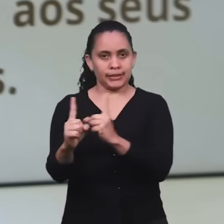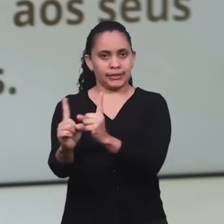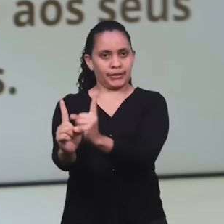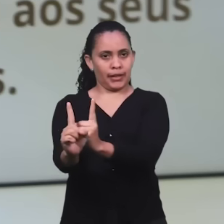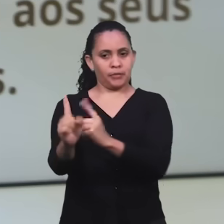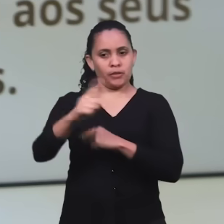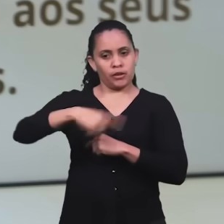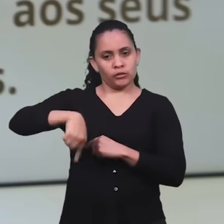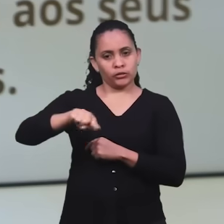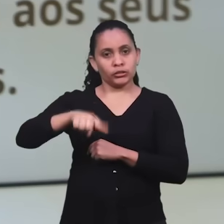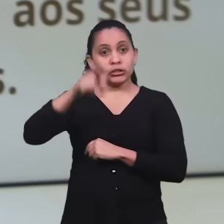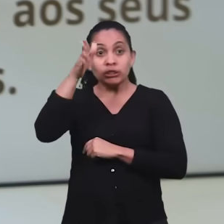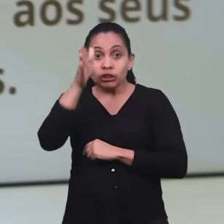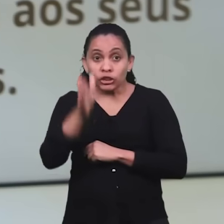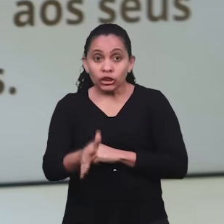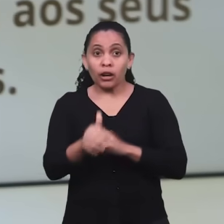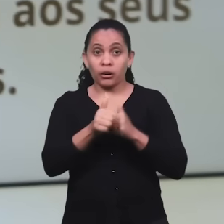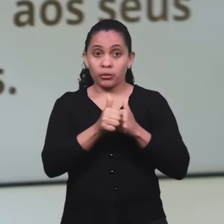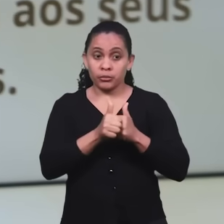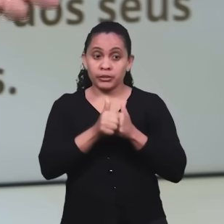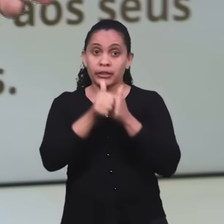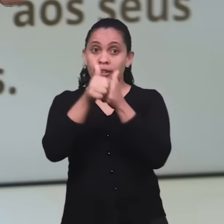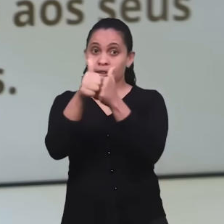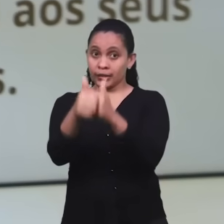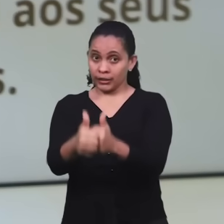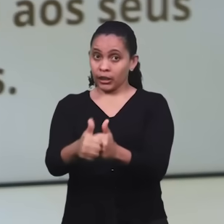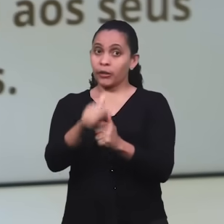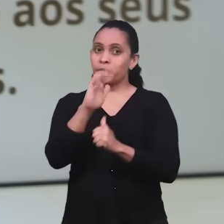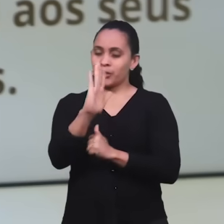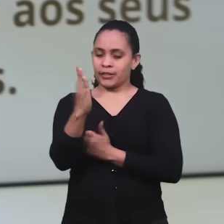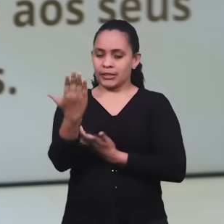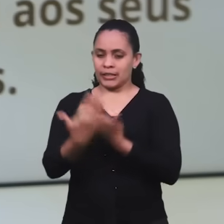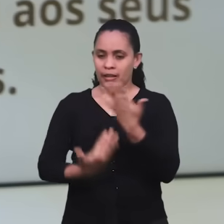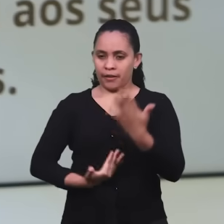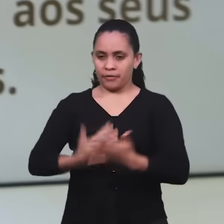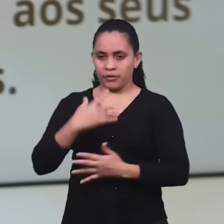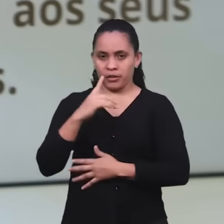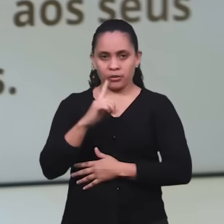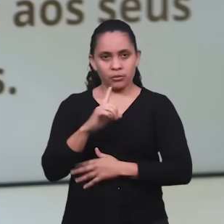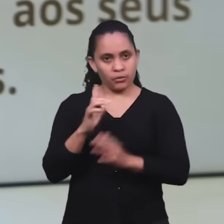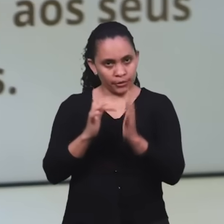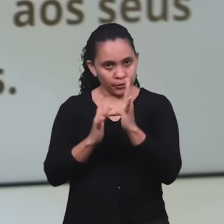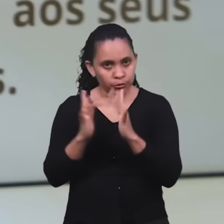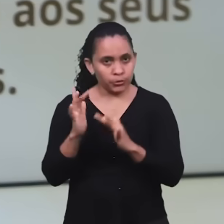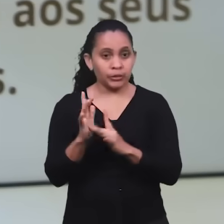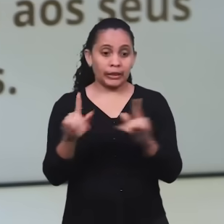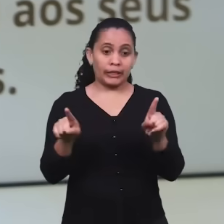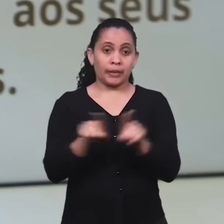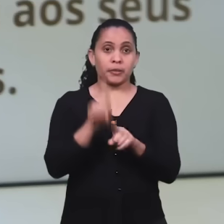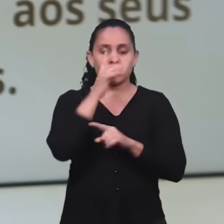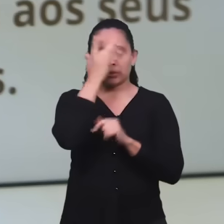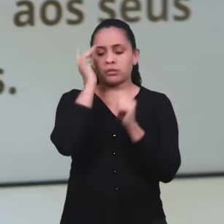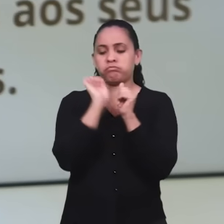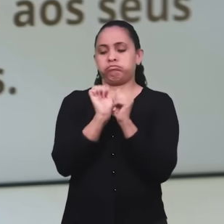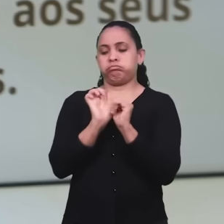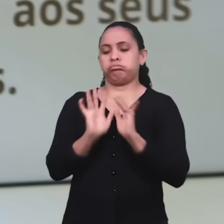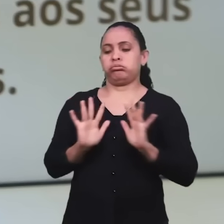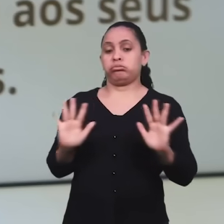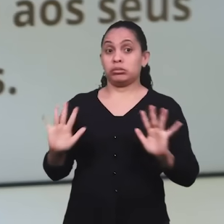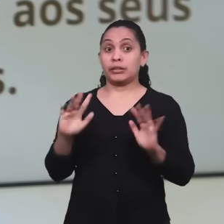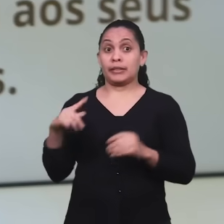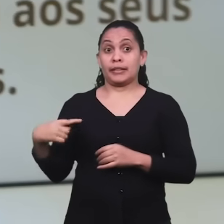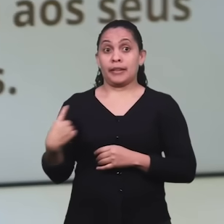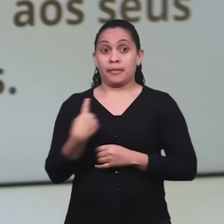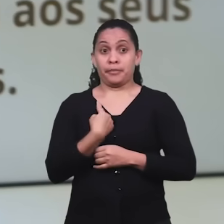ou seja, aqueles que já o seguiam, que também o serviam, e a multidão, isso